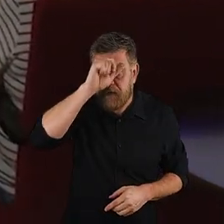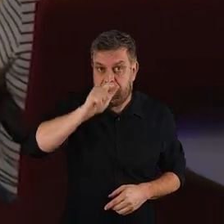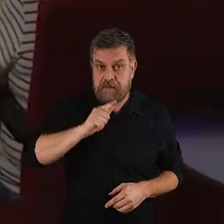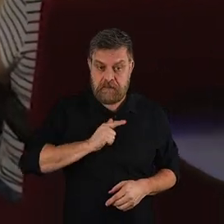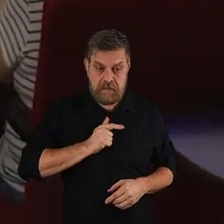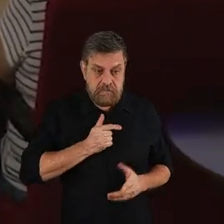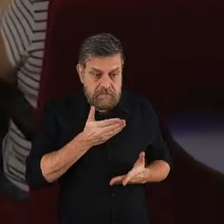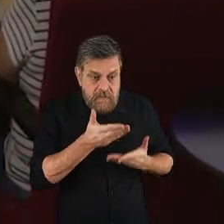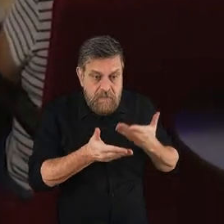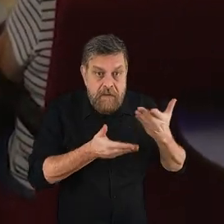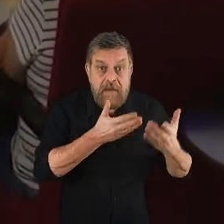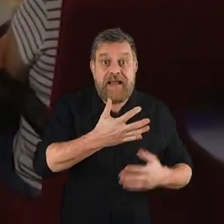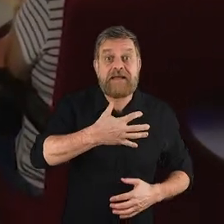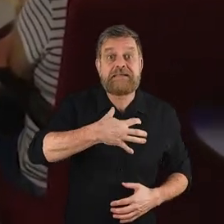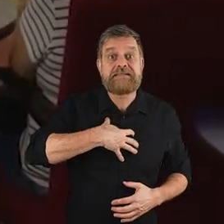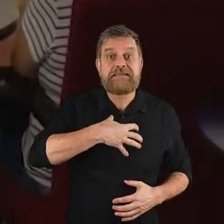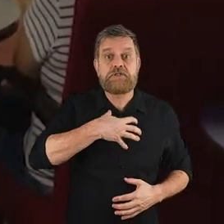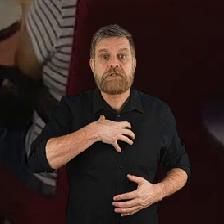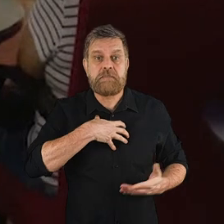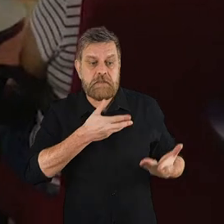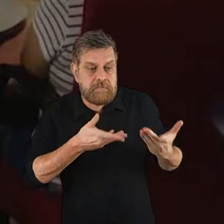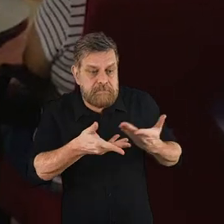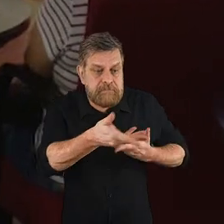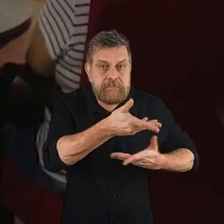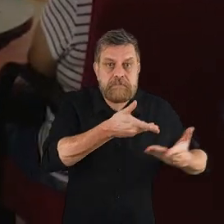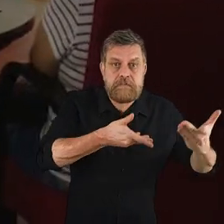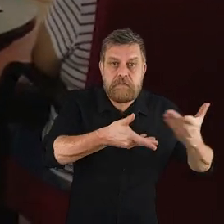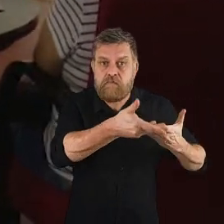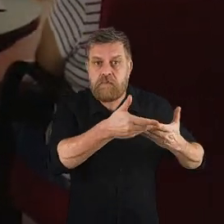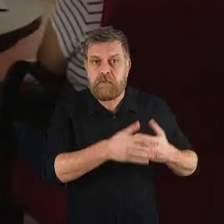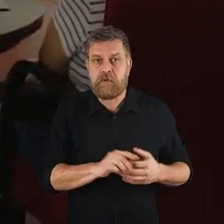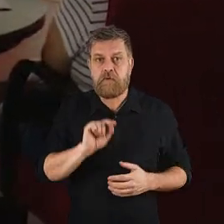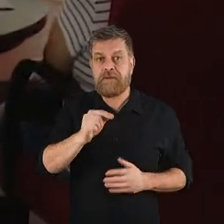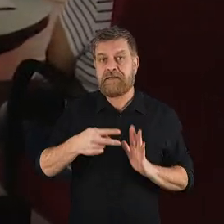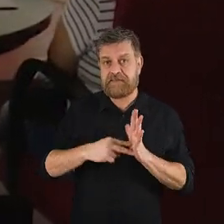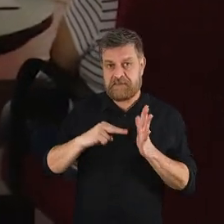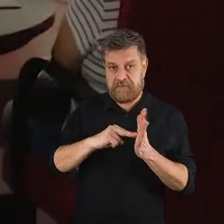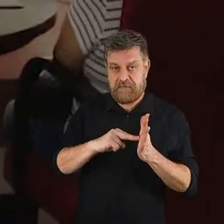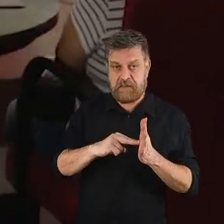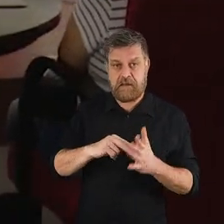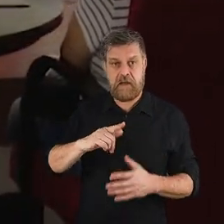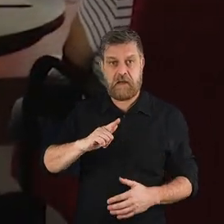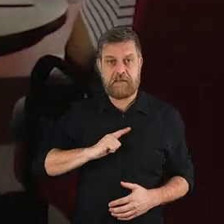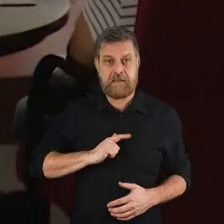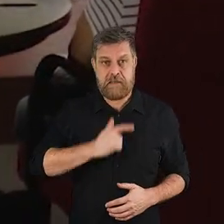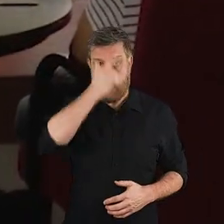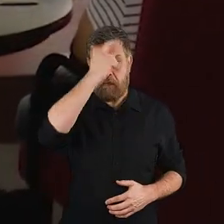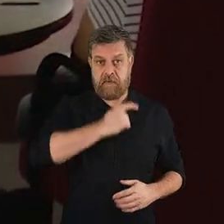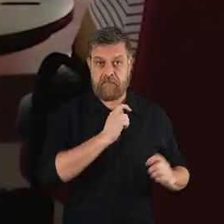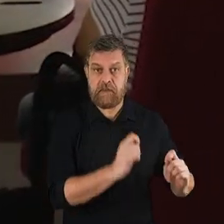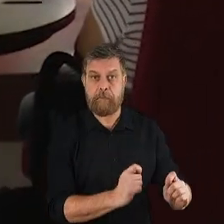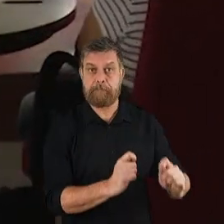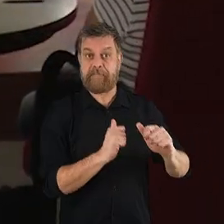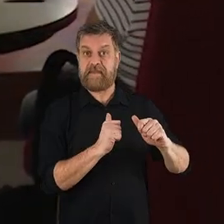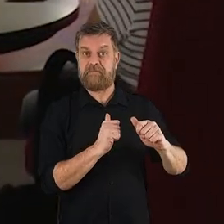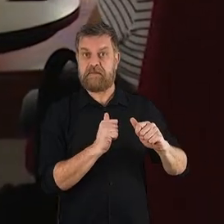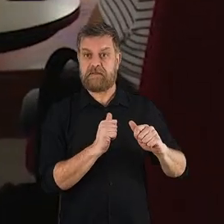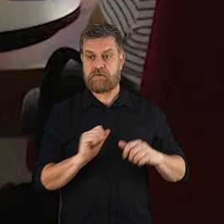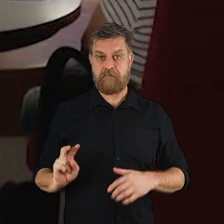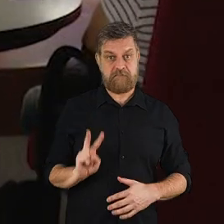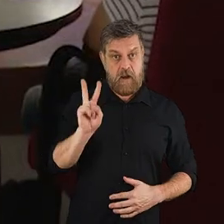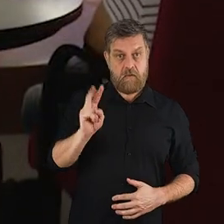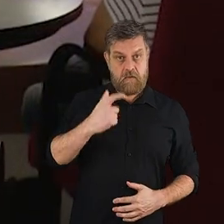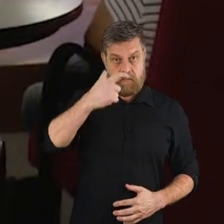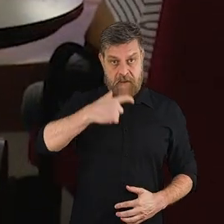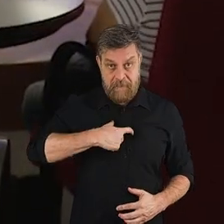cultivar sentimentos públicos. O que seria isso? Algo que necessariamente não vai me trazer nenhum benefício do